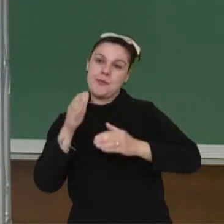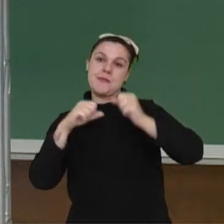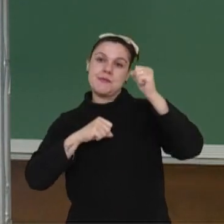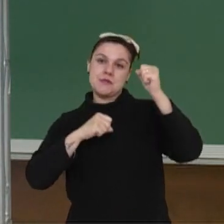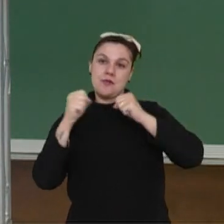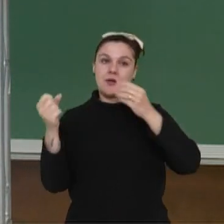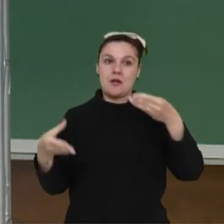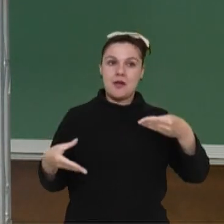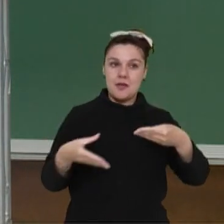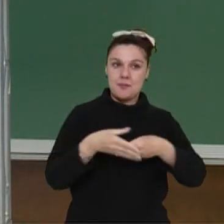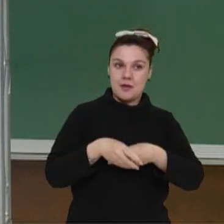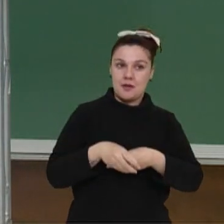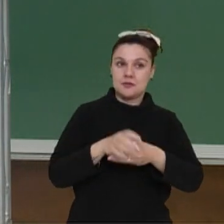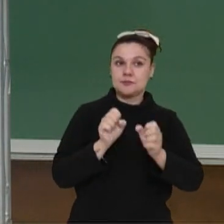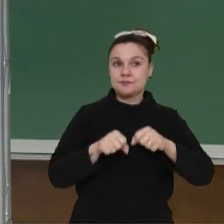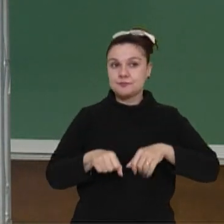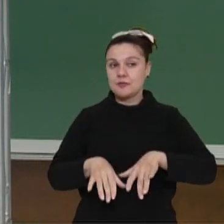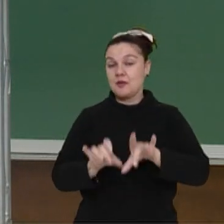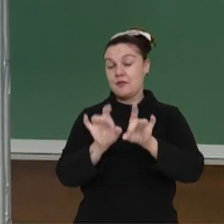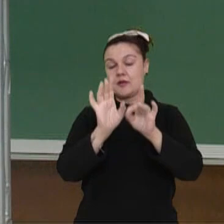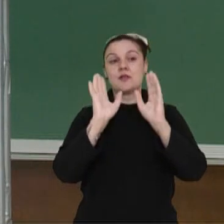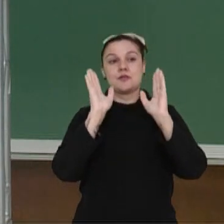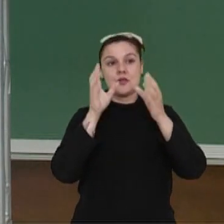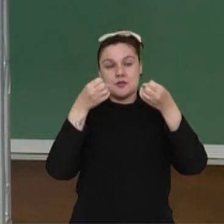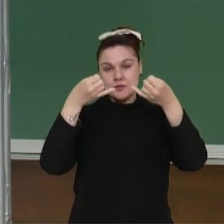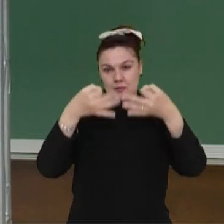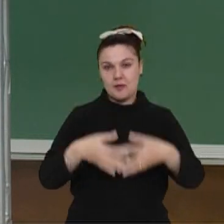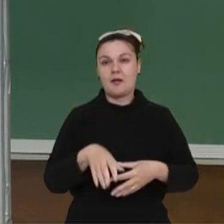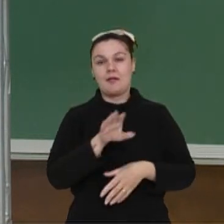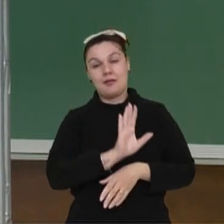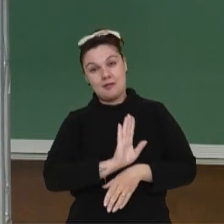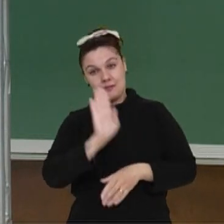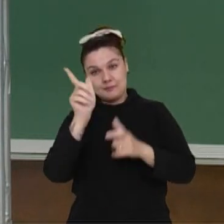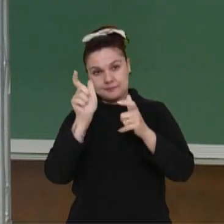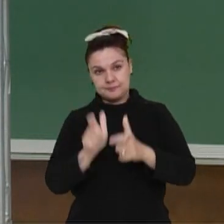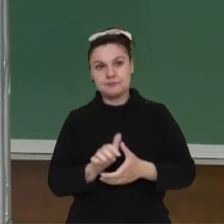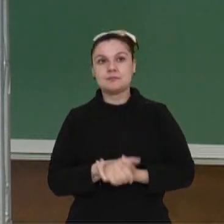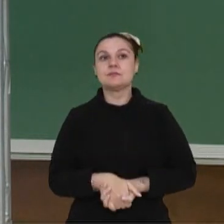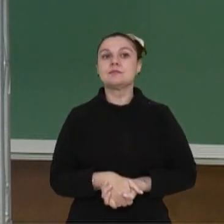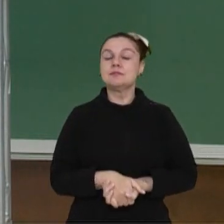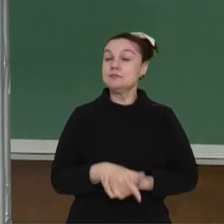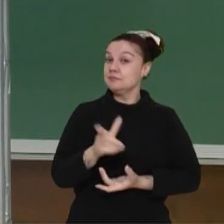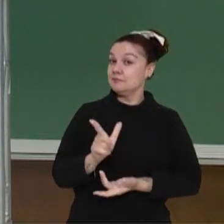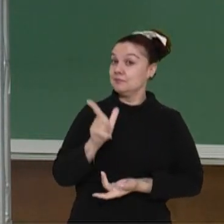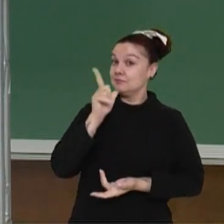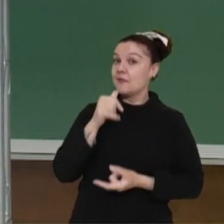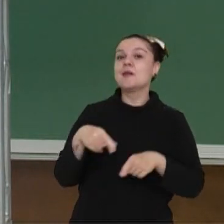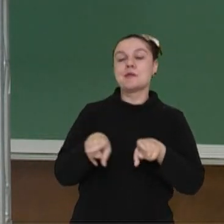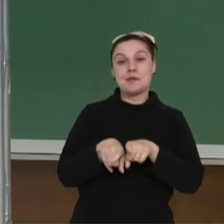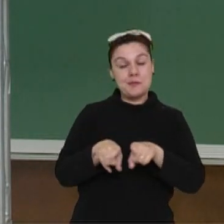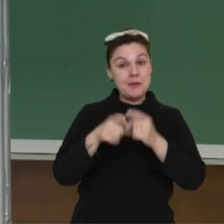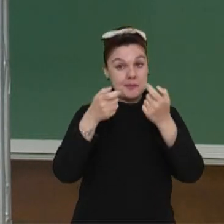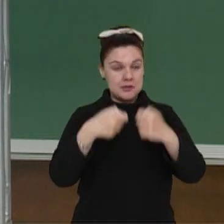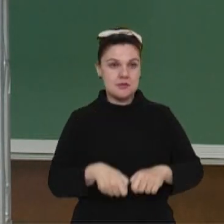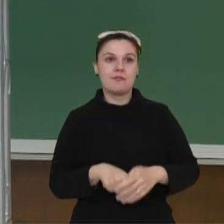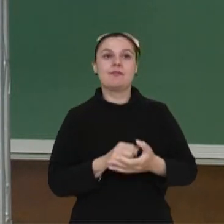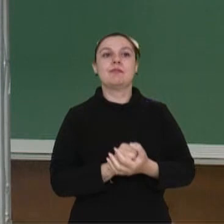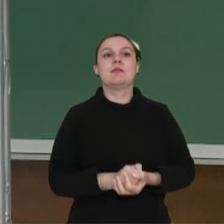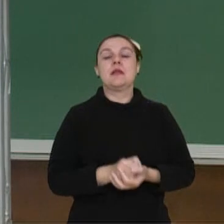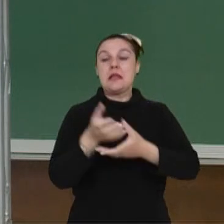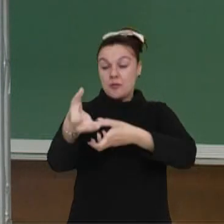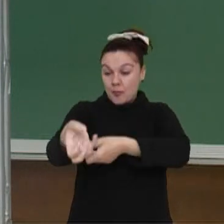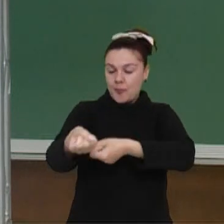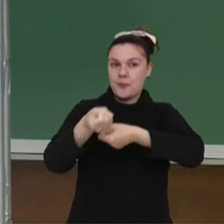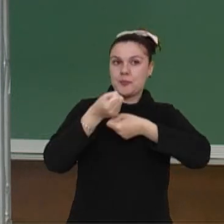processado, embalado e depois tudo o resto que já tinha, comercialização e tal. Aí precisa de água, né? Então a água também precisa